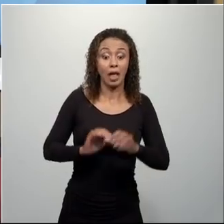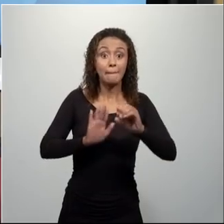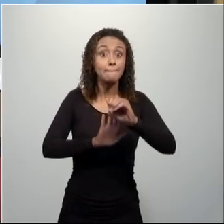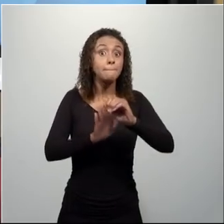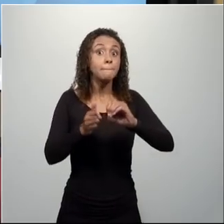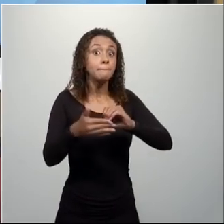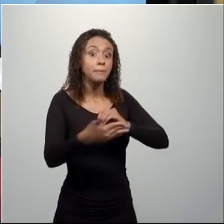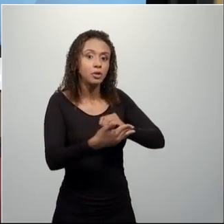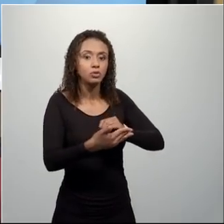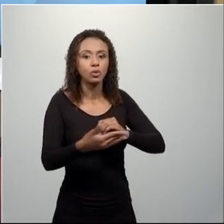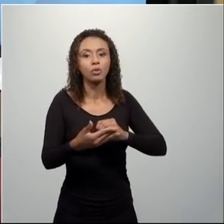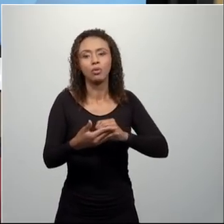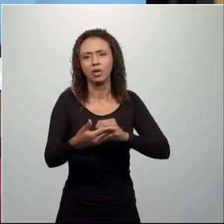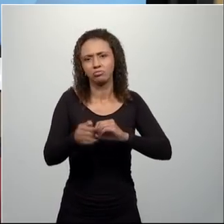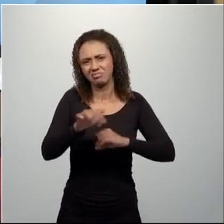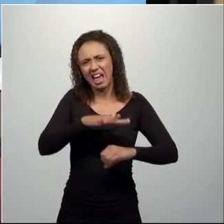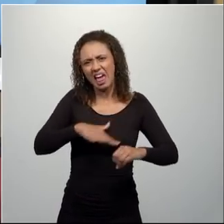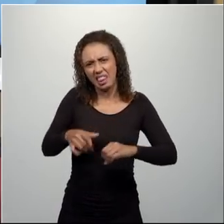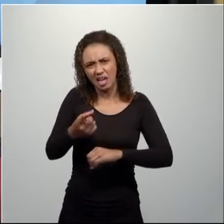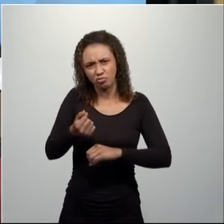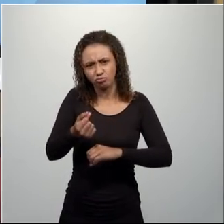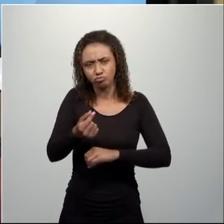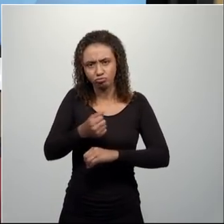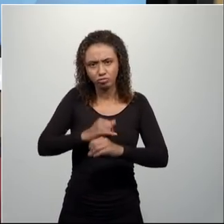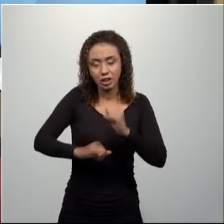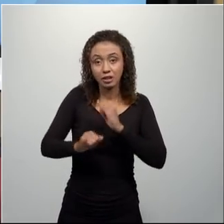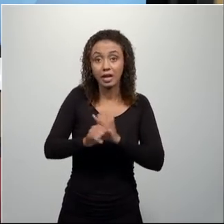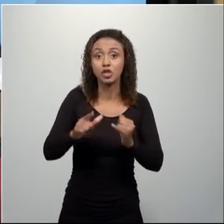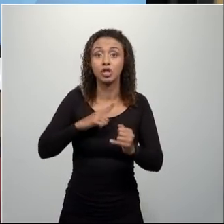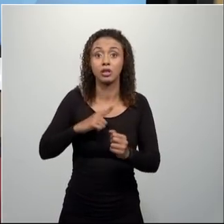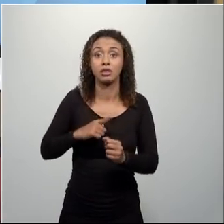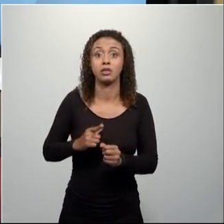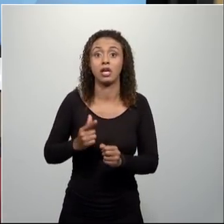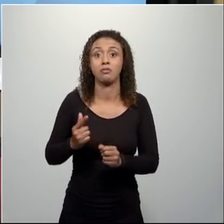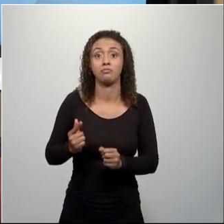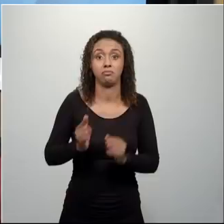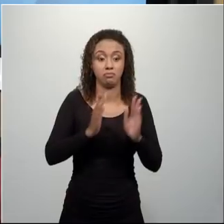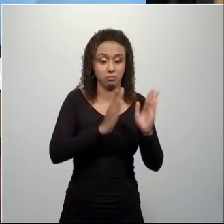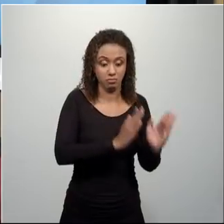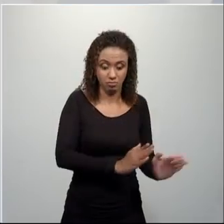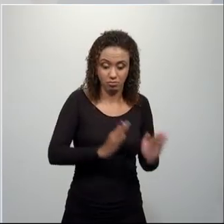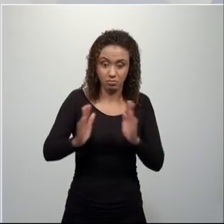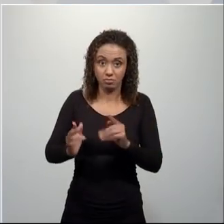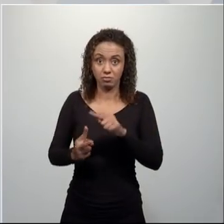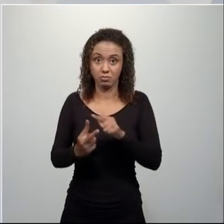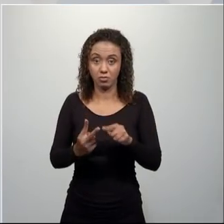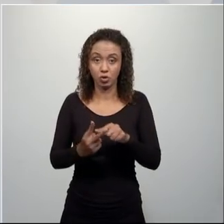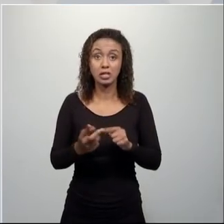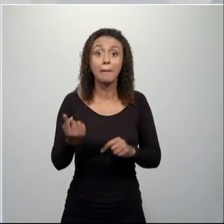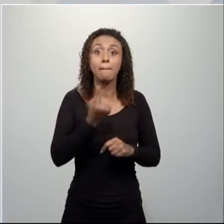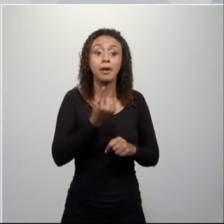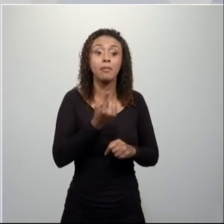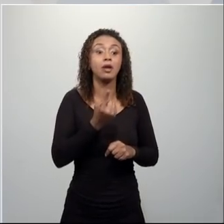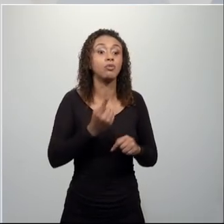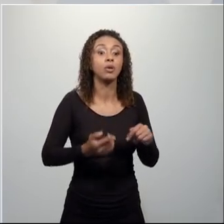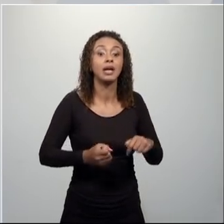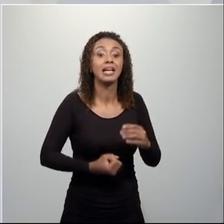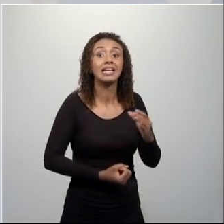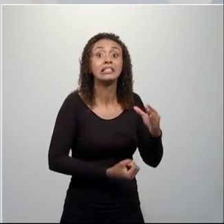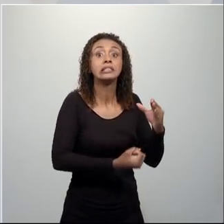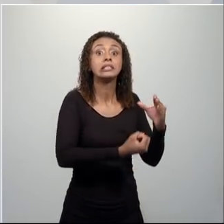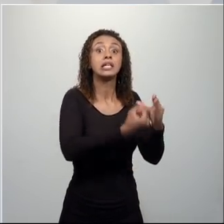e no bloco em uma forma geral são processadas em duas fases na primeira fase os usuários geram as transações e